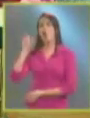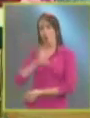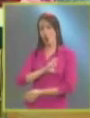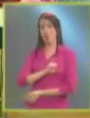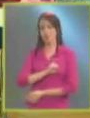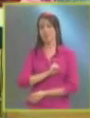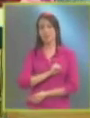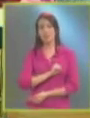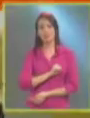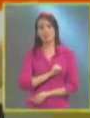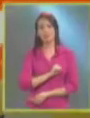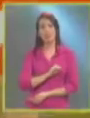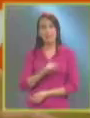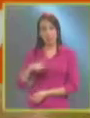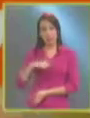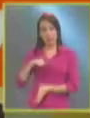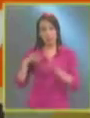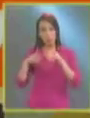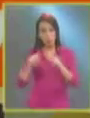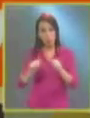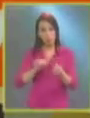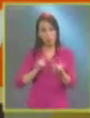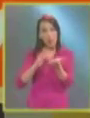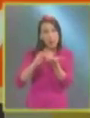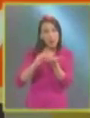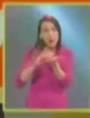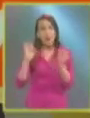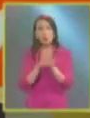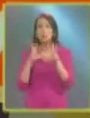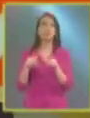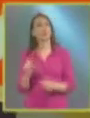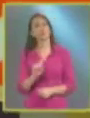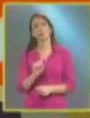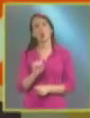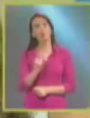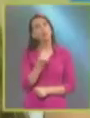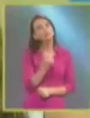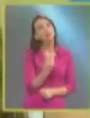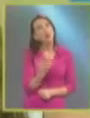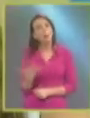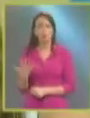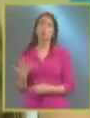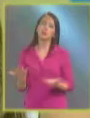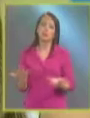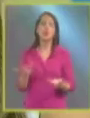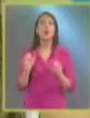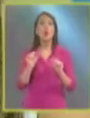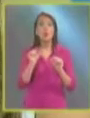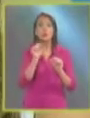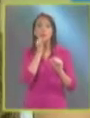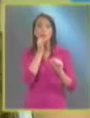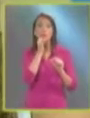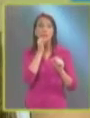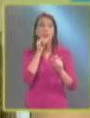Agora, tem os livros todos em Braille, assim, não, à medida que vocês... Não tem todos. Então, assim, no último caso,